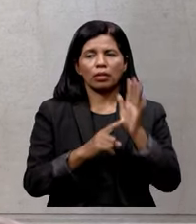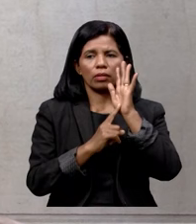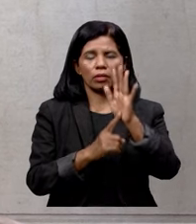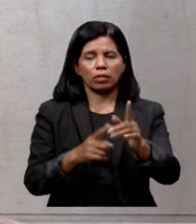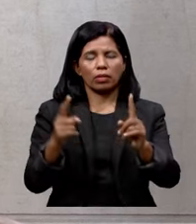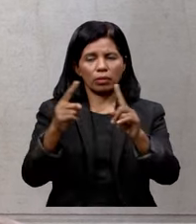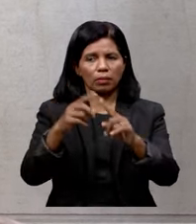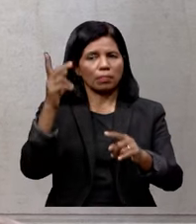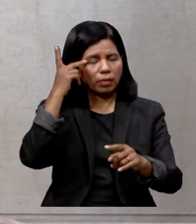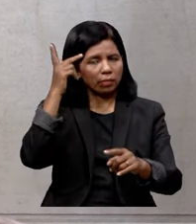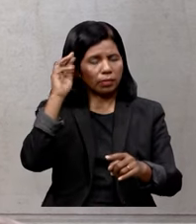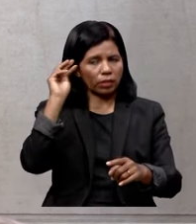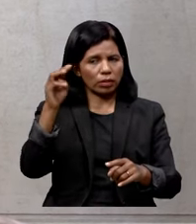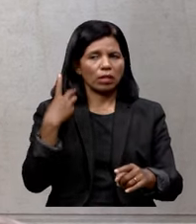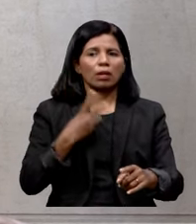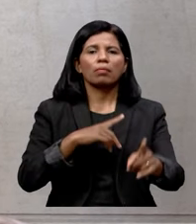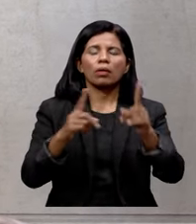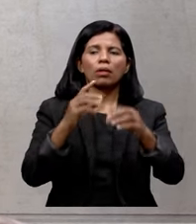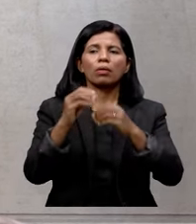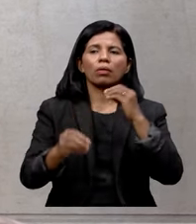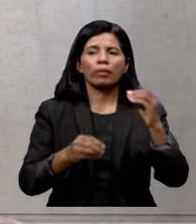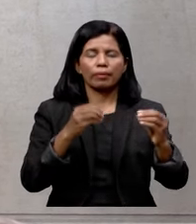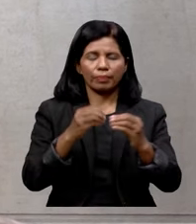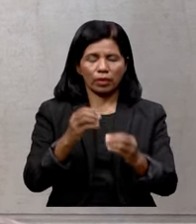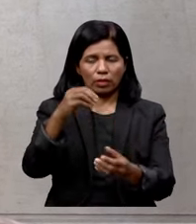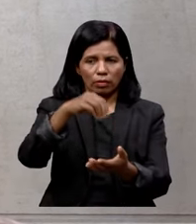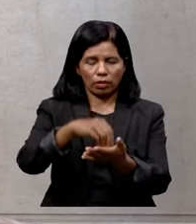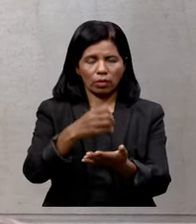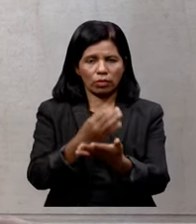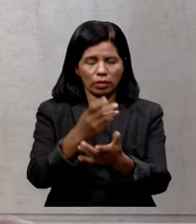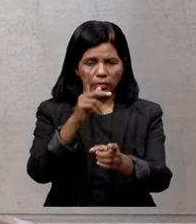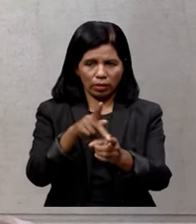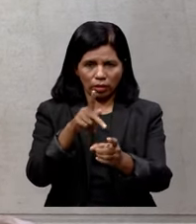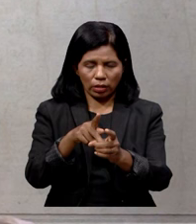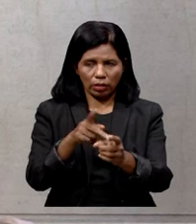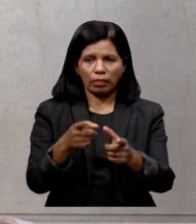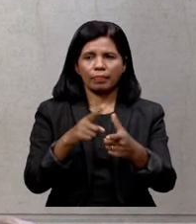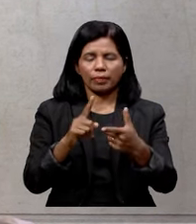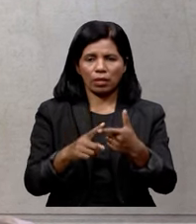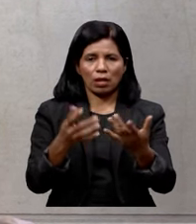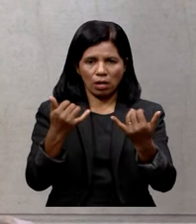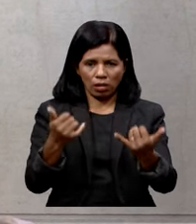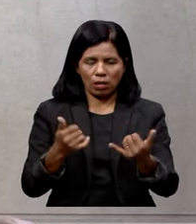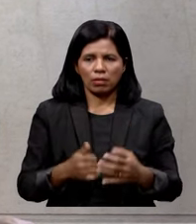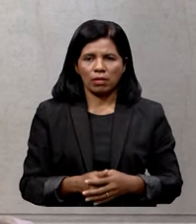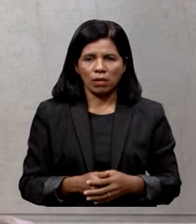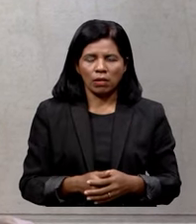primeiro ministro a música qual é sobre estratégia de investimento fundo minerário indiano deve que agora darão